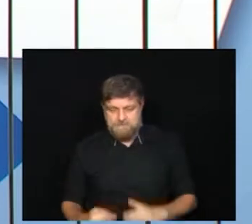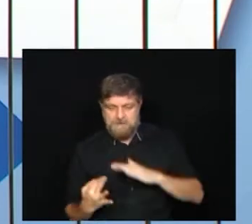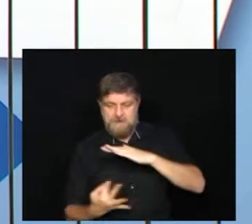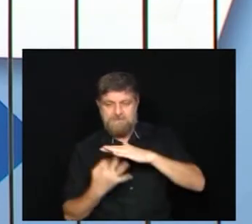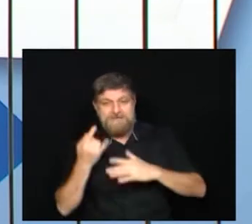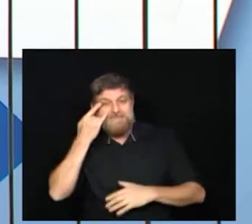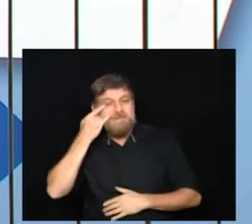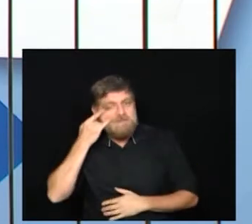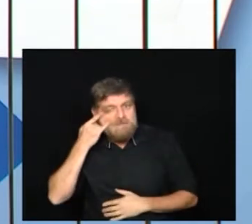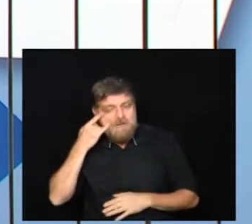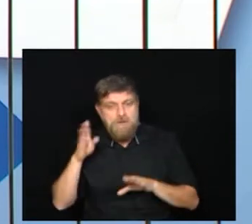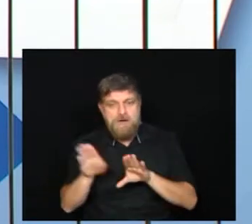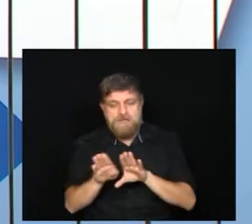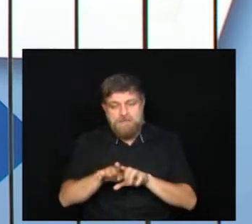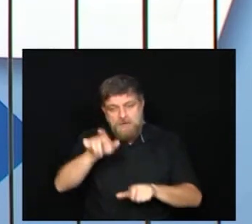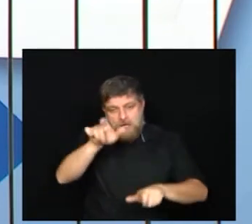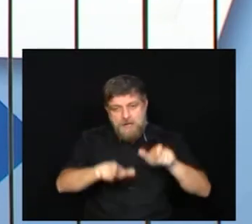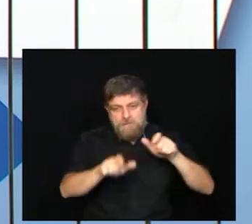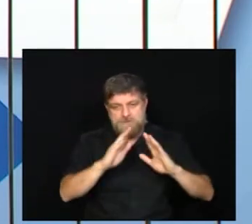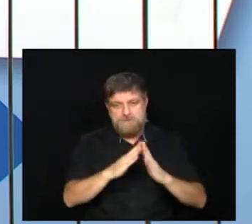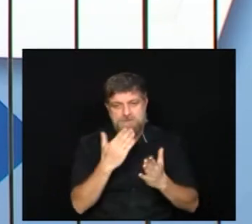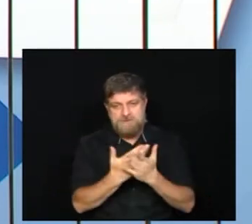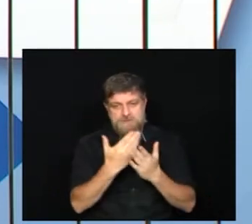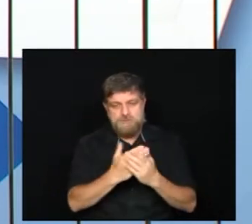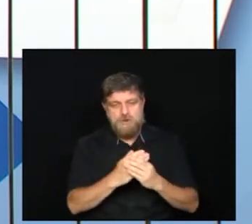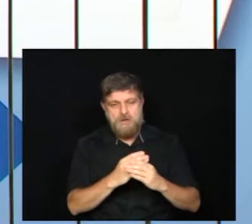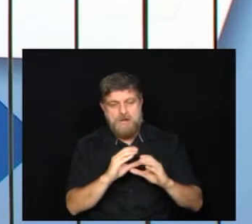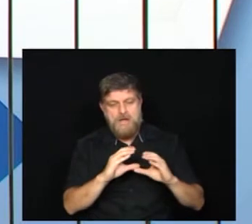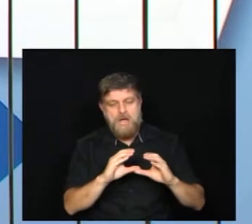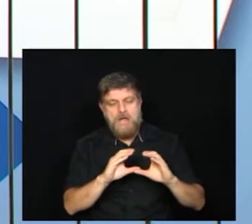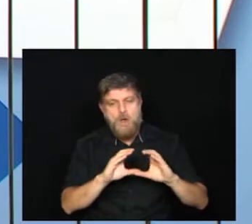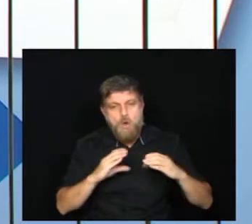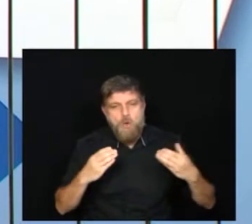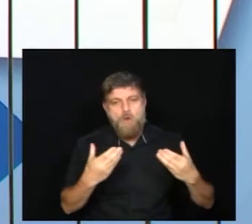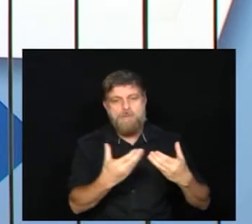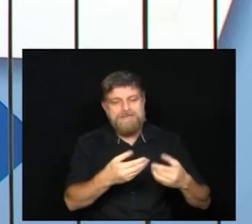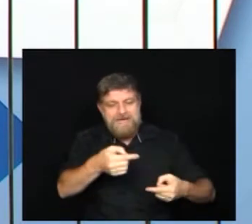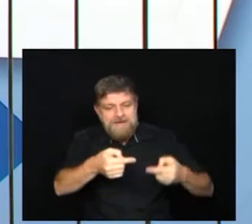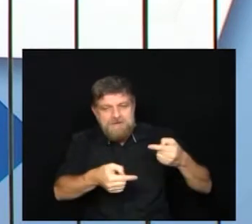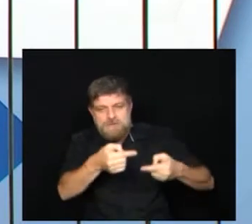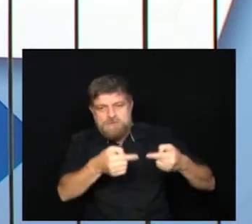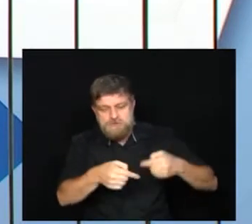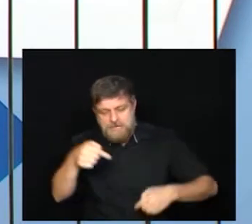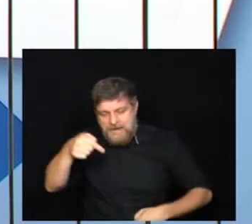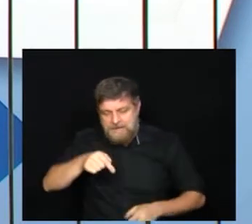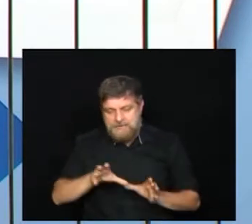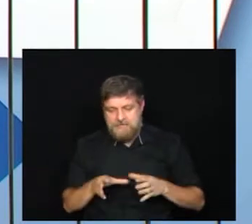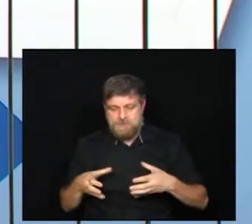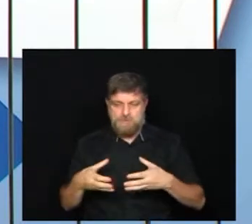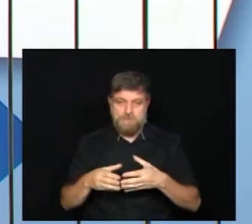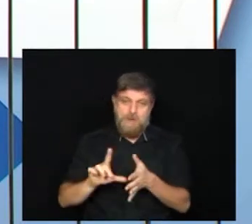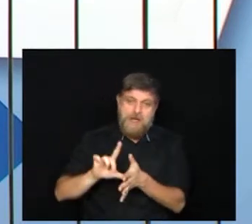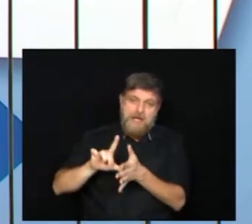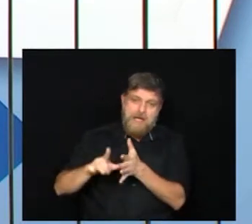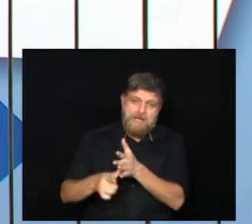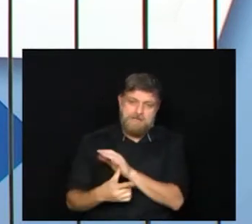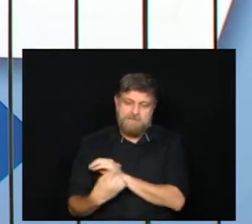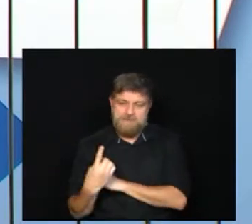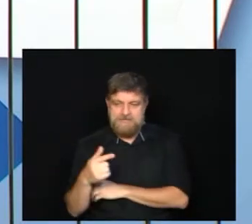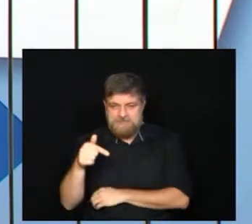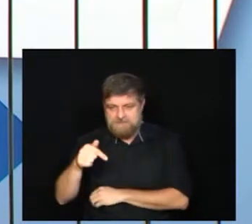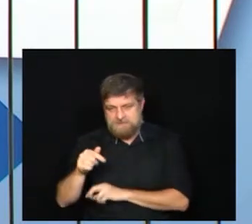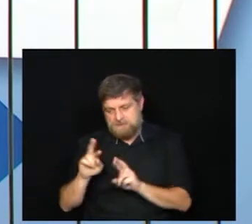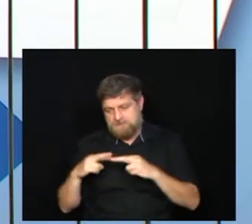Síndrome de Down e pessoas também da Escola Comunitária que vão discutir este tema aqui na comissão. Depois, a